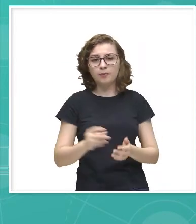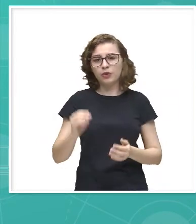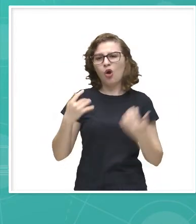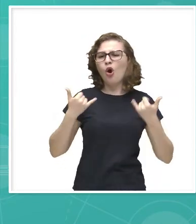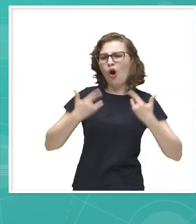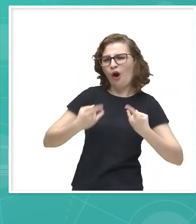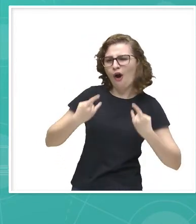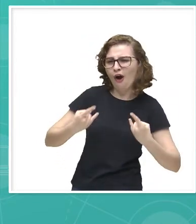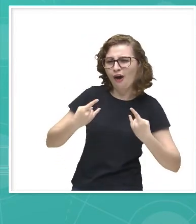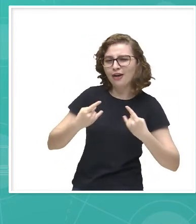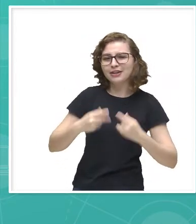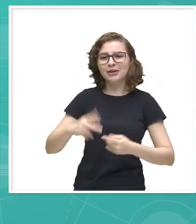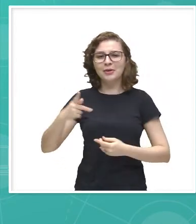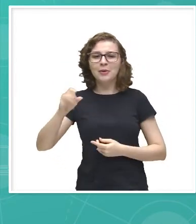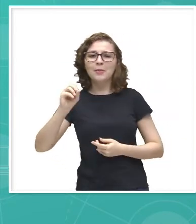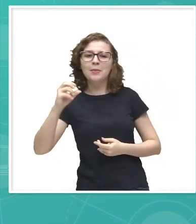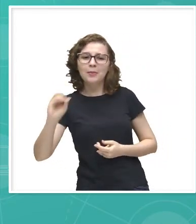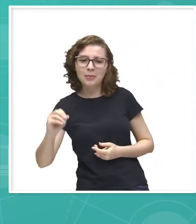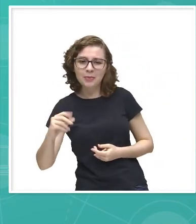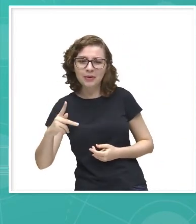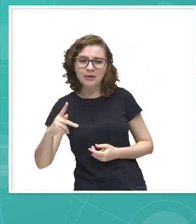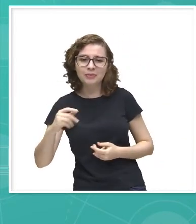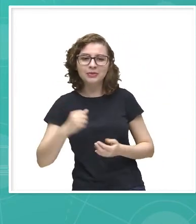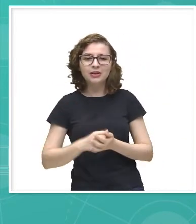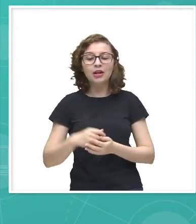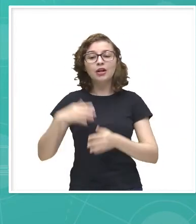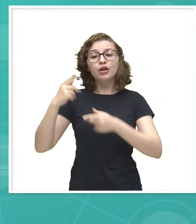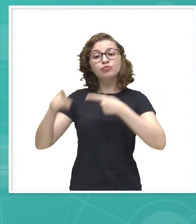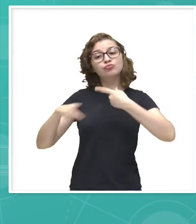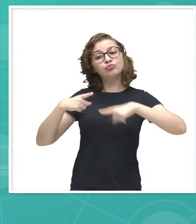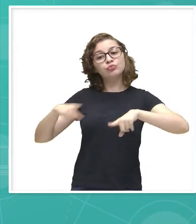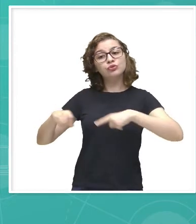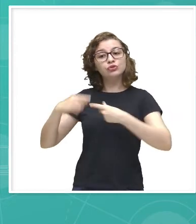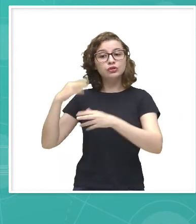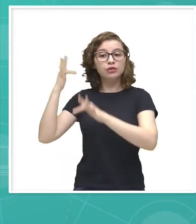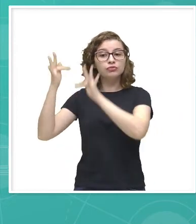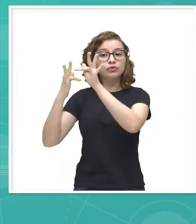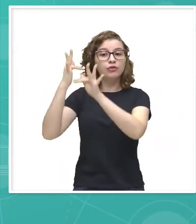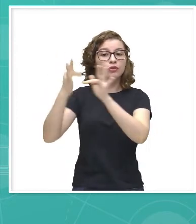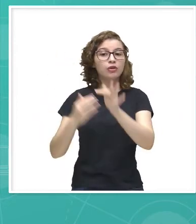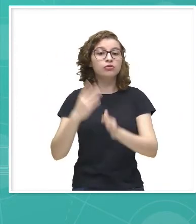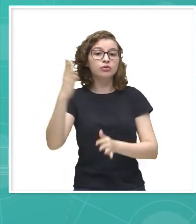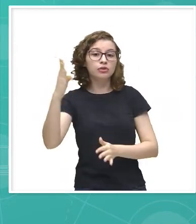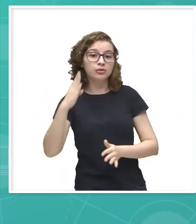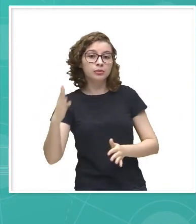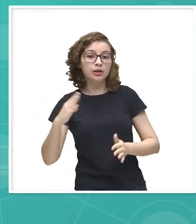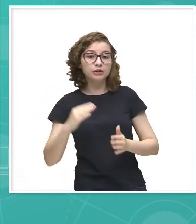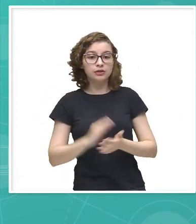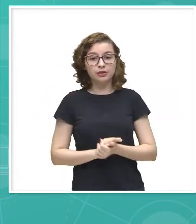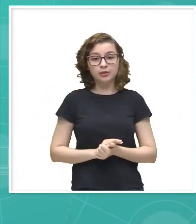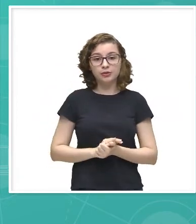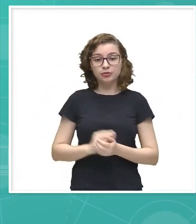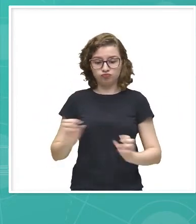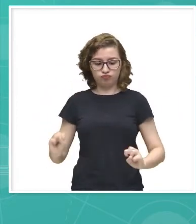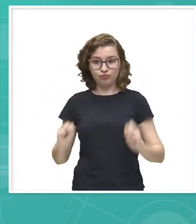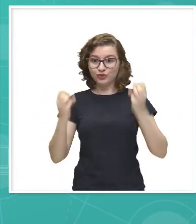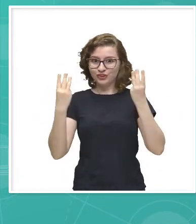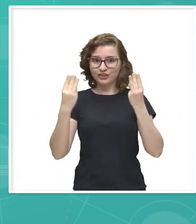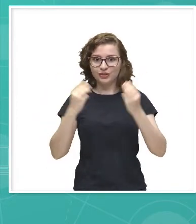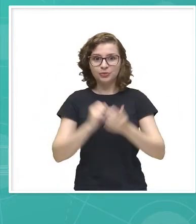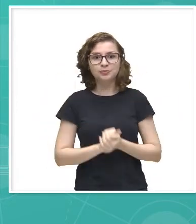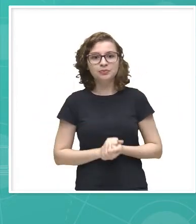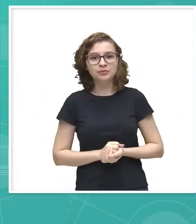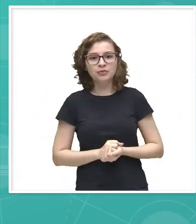brasileira. A originalidade dos seus shows tem relação com a ópera europeia do